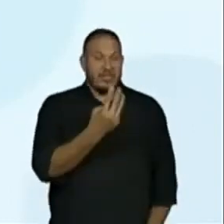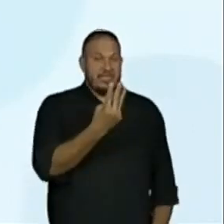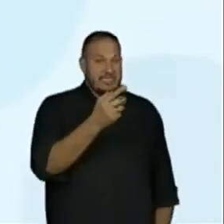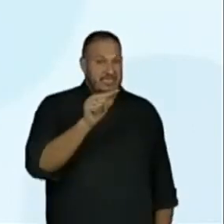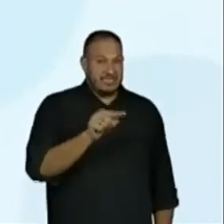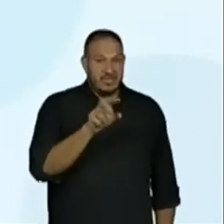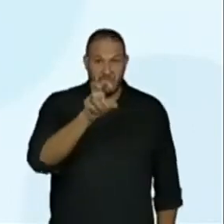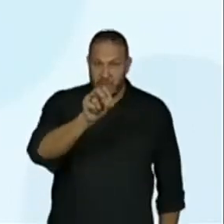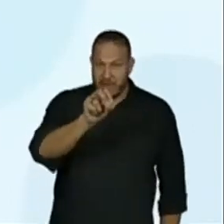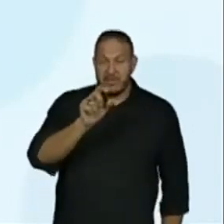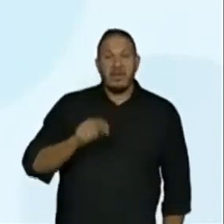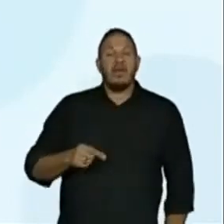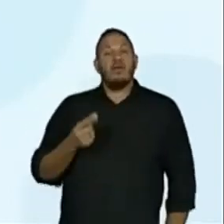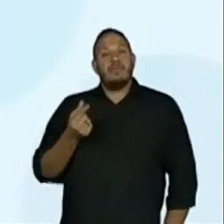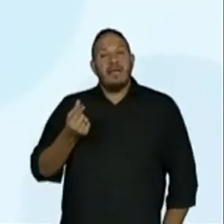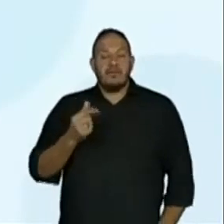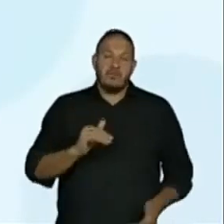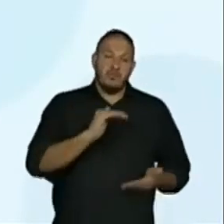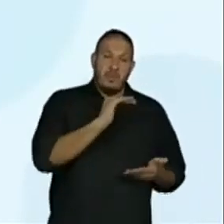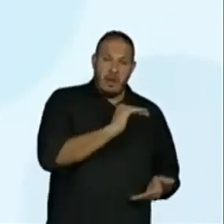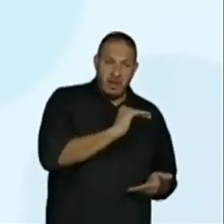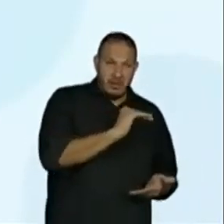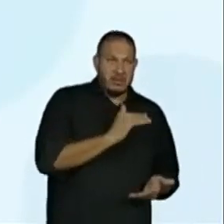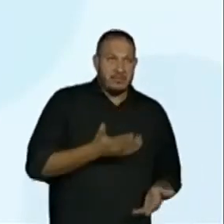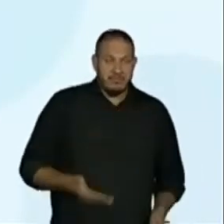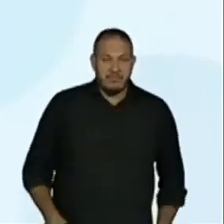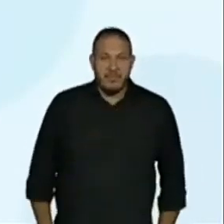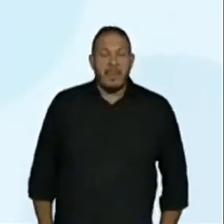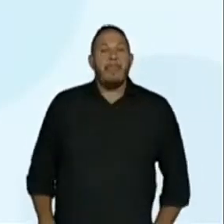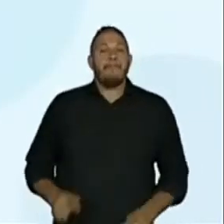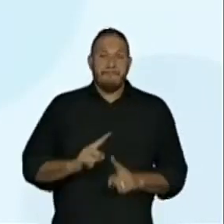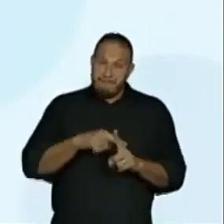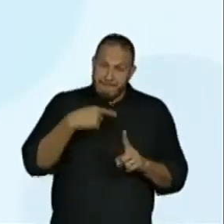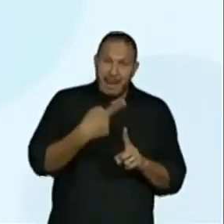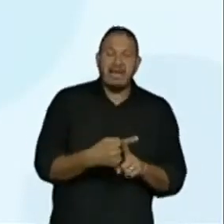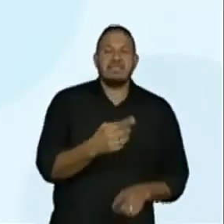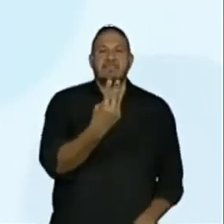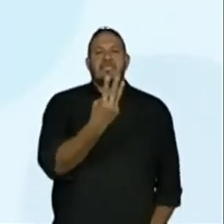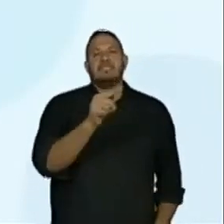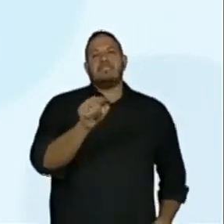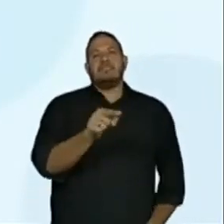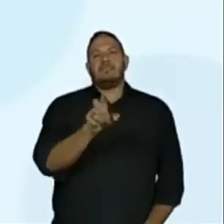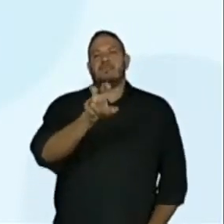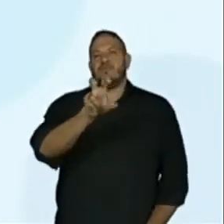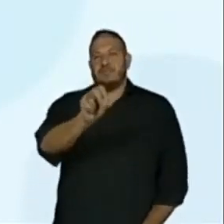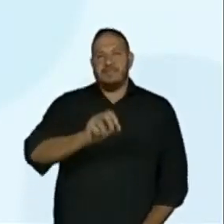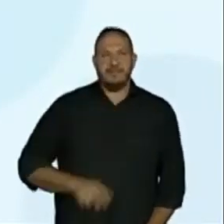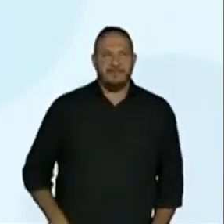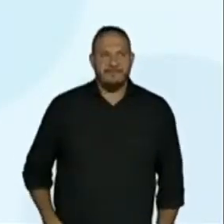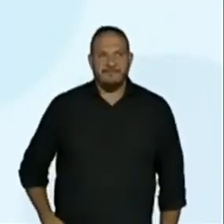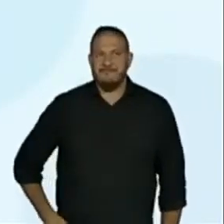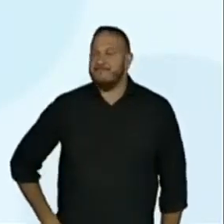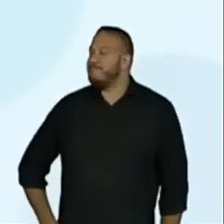R$ 3,50, que é o preço de uma lata, mas eram 2. Mais R$ 3,50.